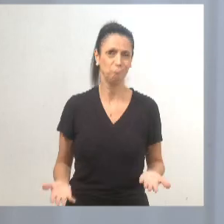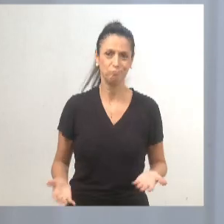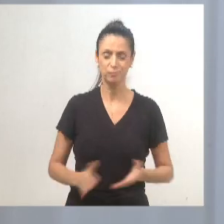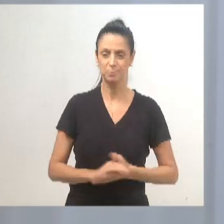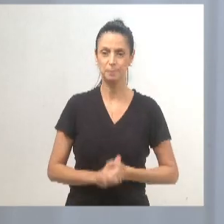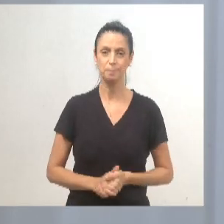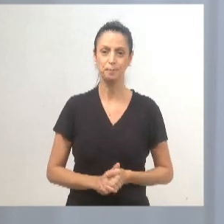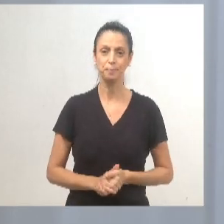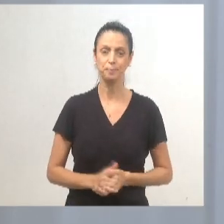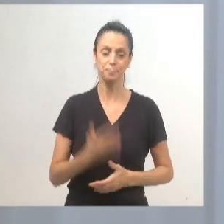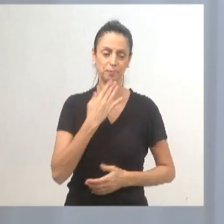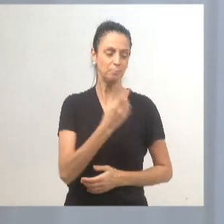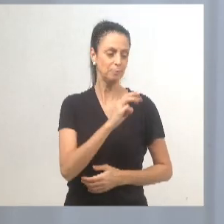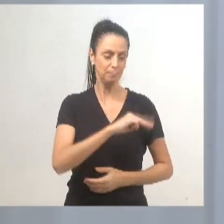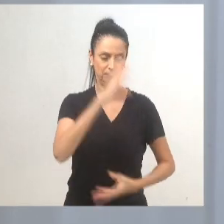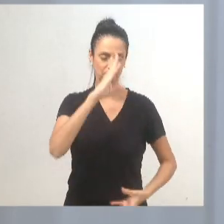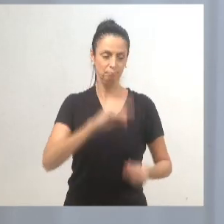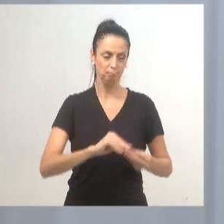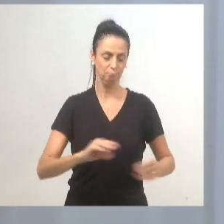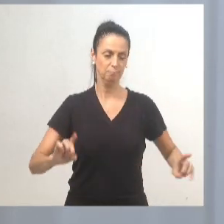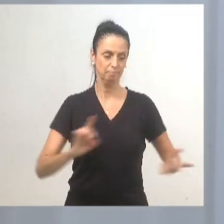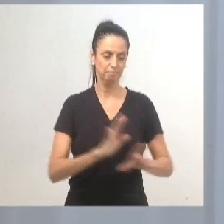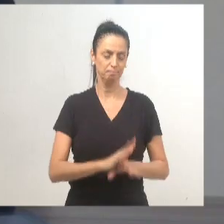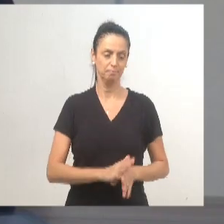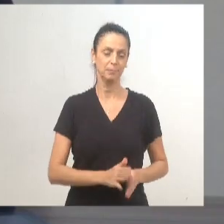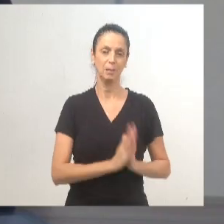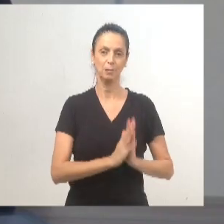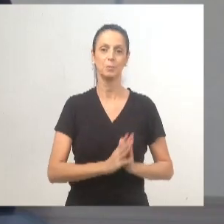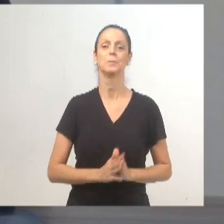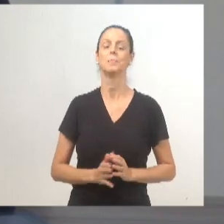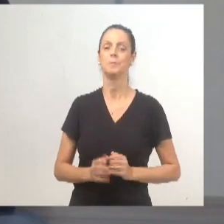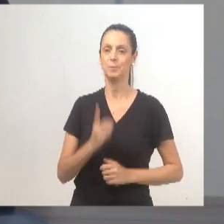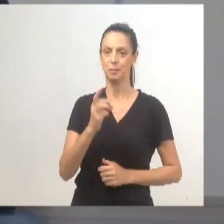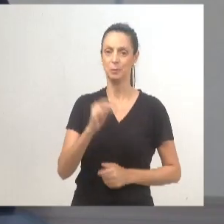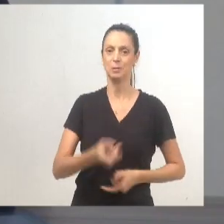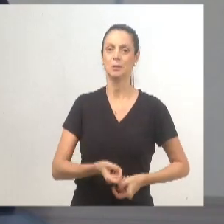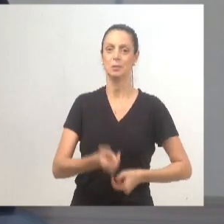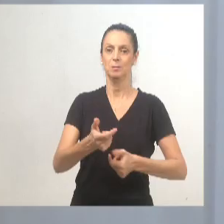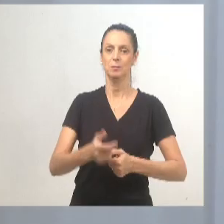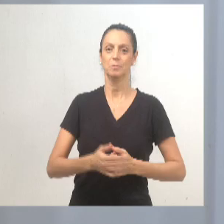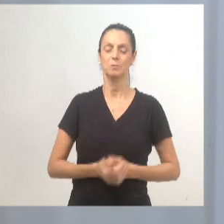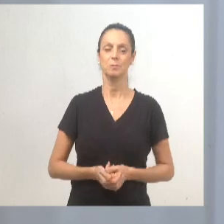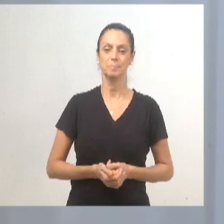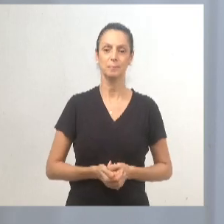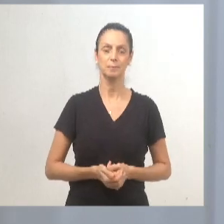Presidente, mais um minuto só para finalizar minha fala, por favor. Bebidas à parte, mais um minuto ao vereador.